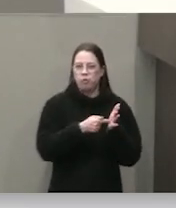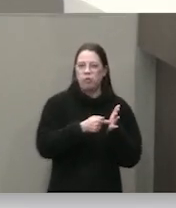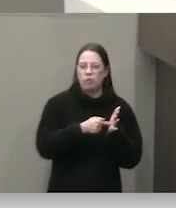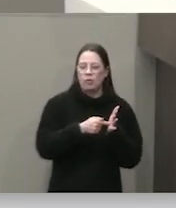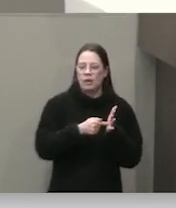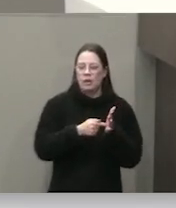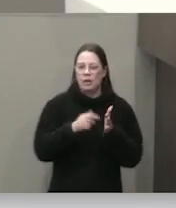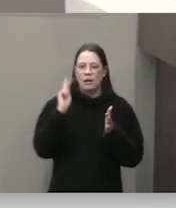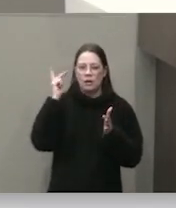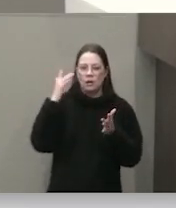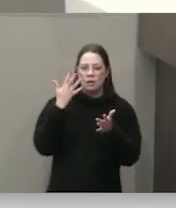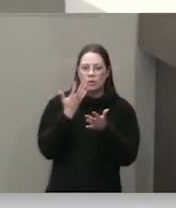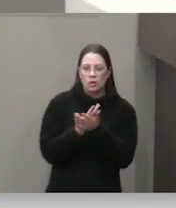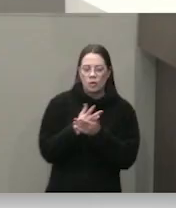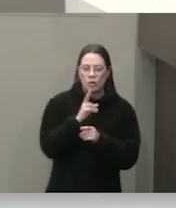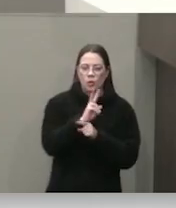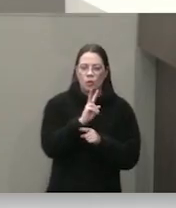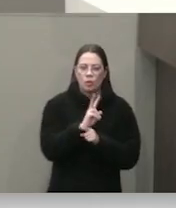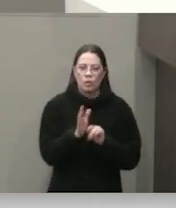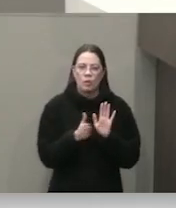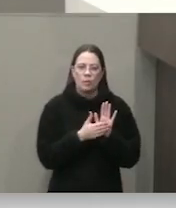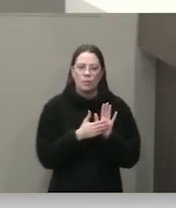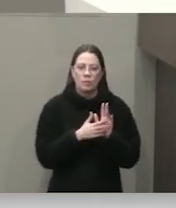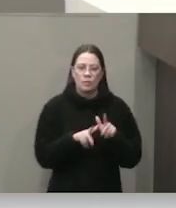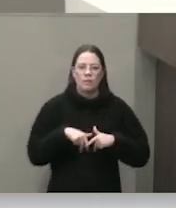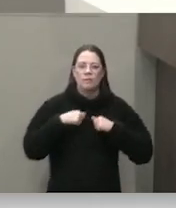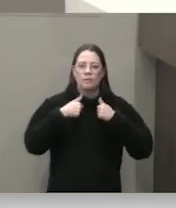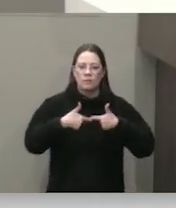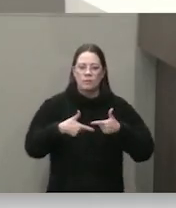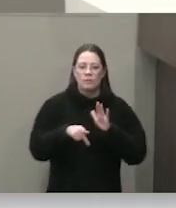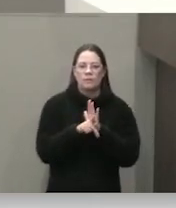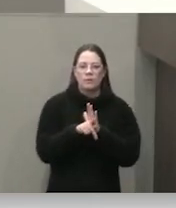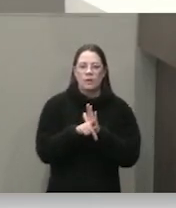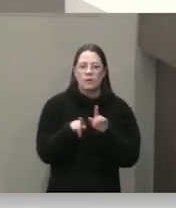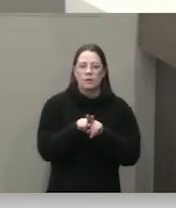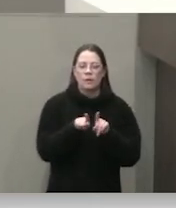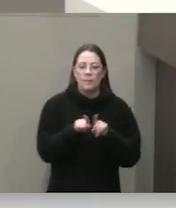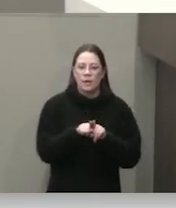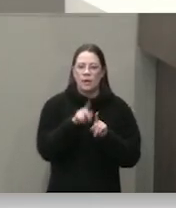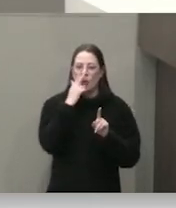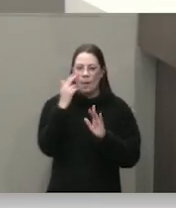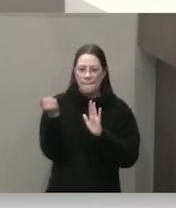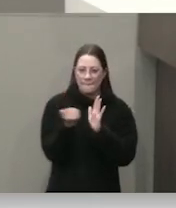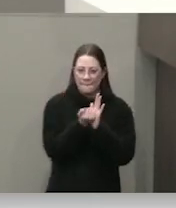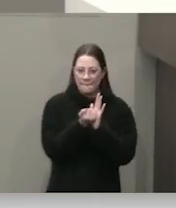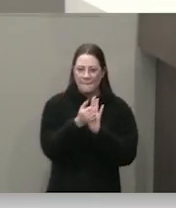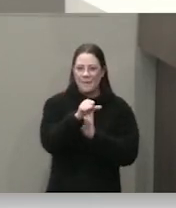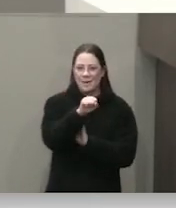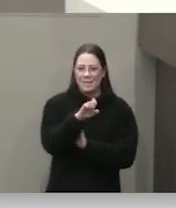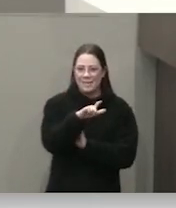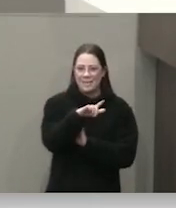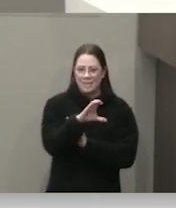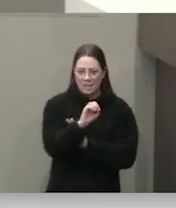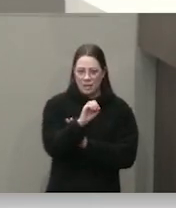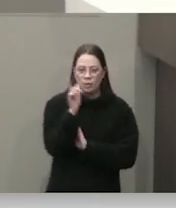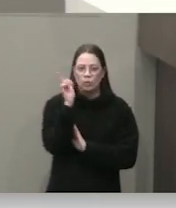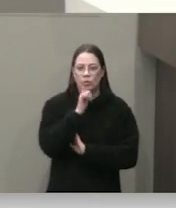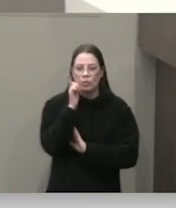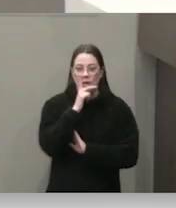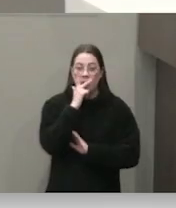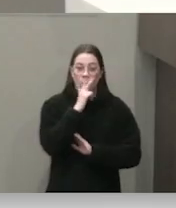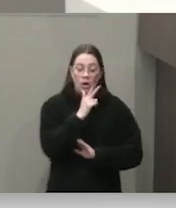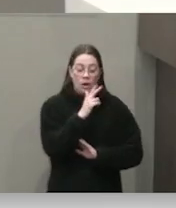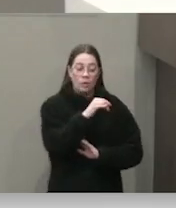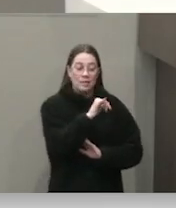invisibilidade histórica do cuidado e propondo ações concretas. Então, o selo será concedido a empresas que abonarem